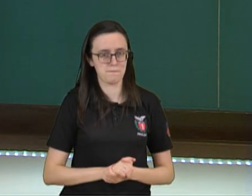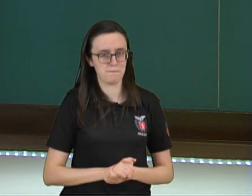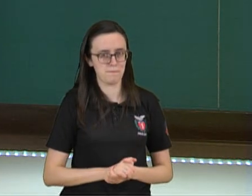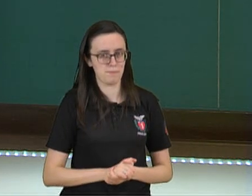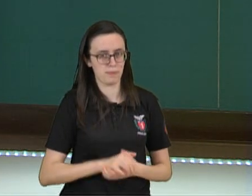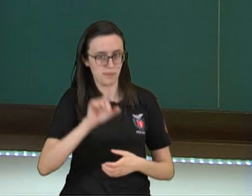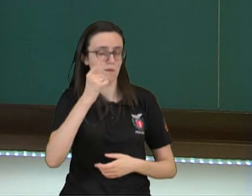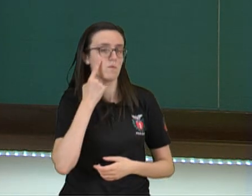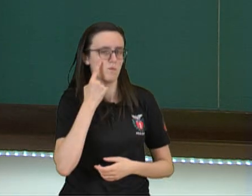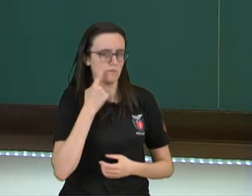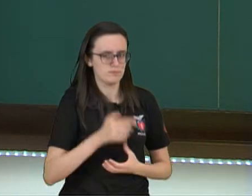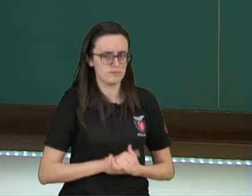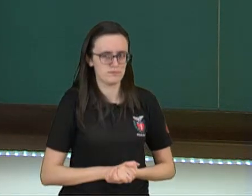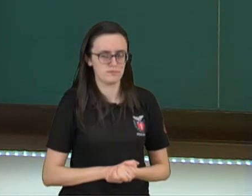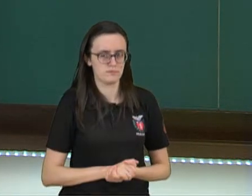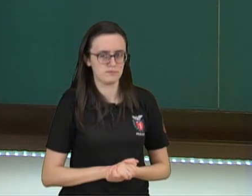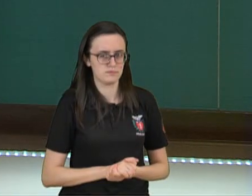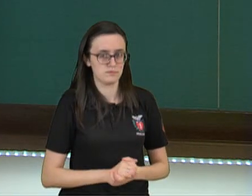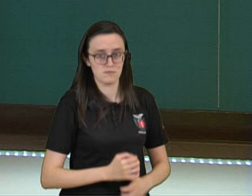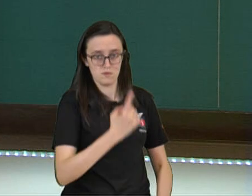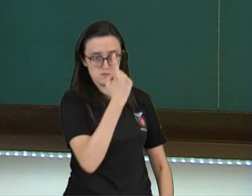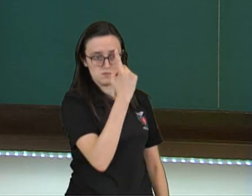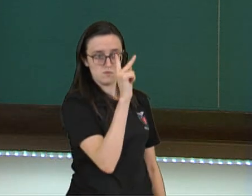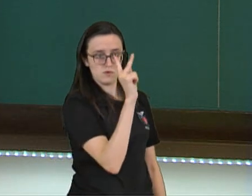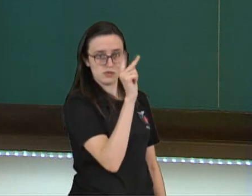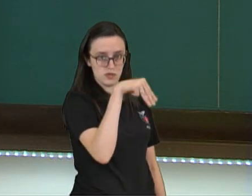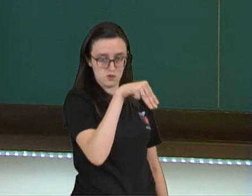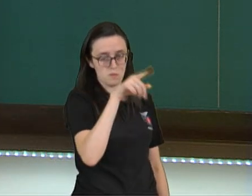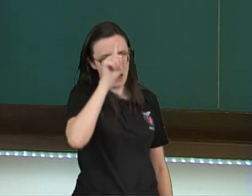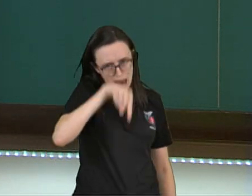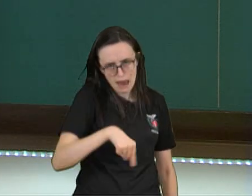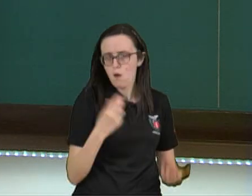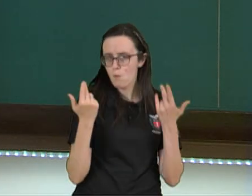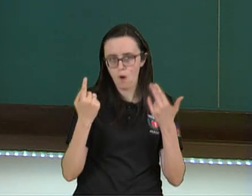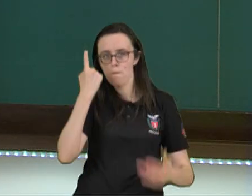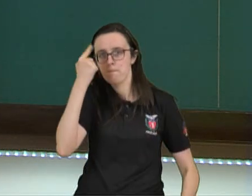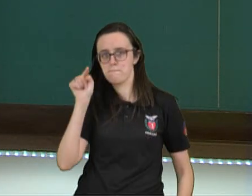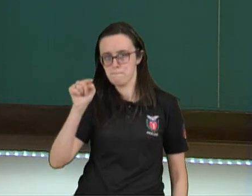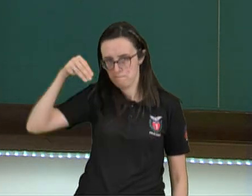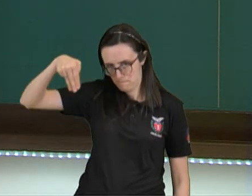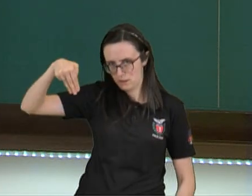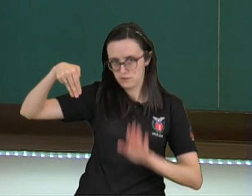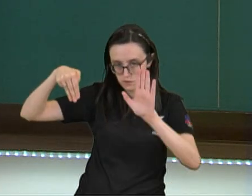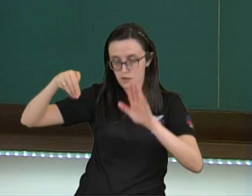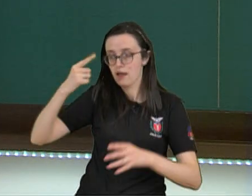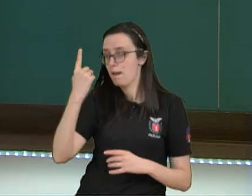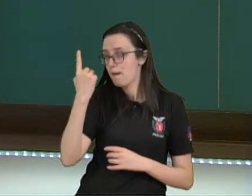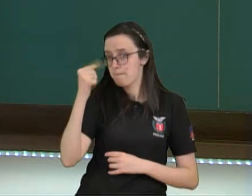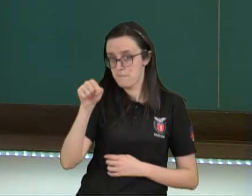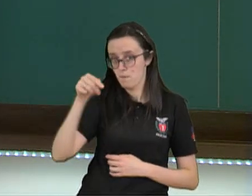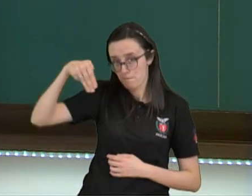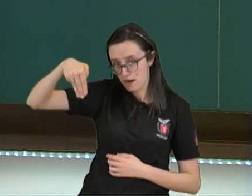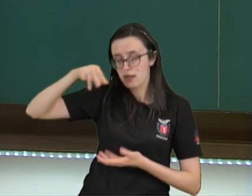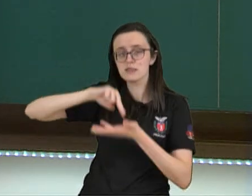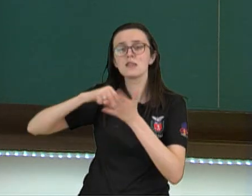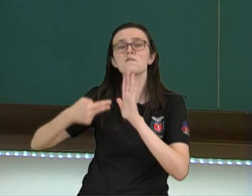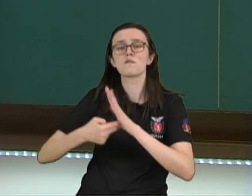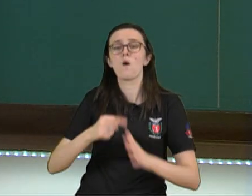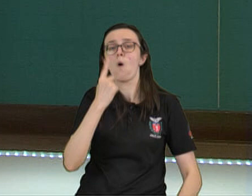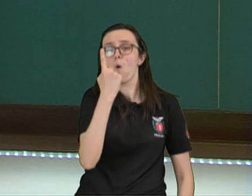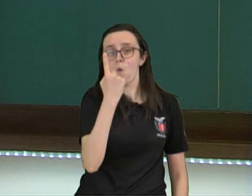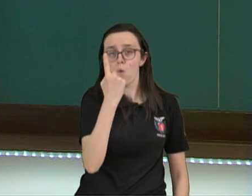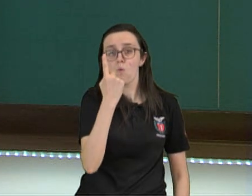olha lá, 1 quilômetro são 1000 metros. 1000 metros eu posso escrever como 10 elevado